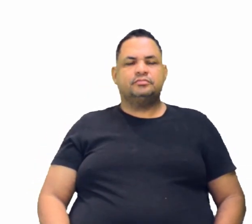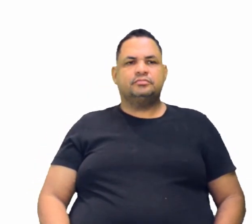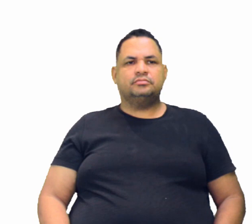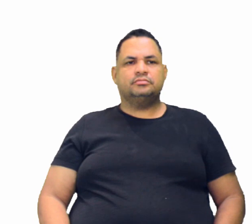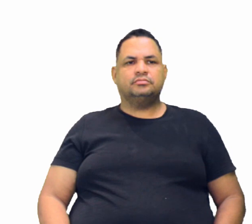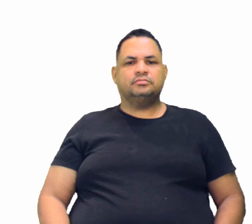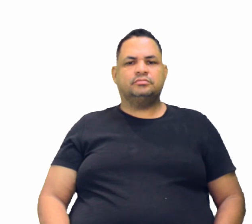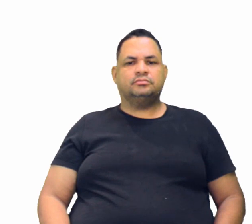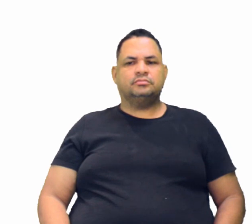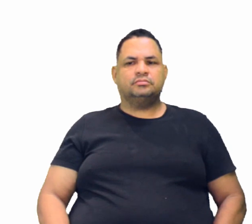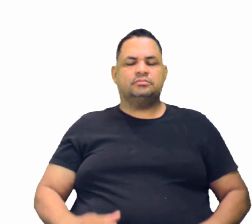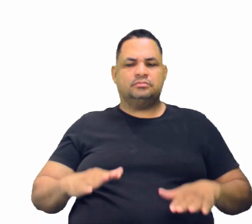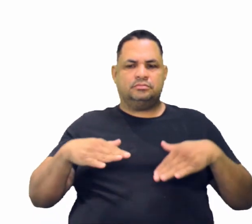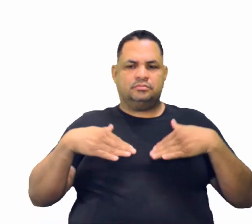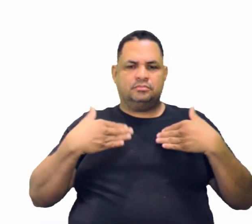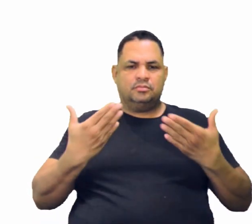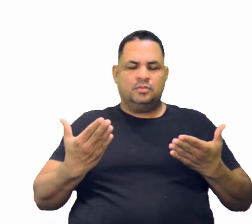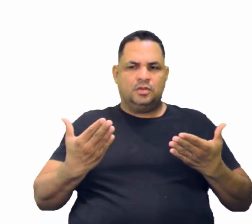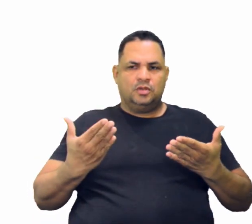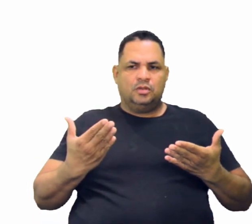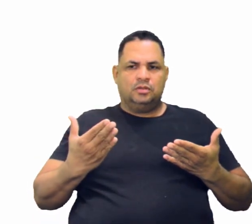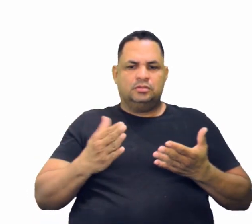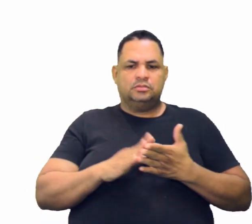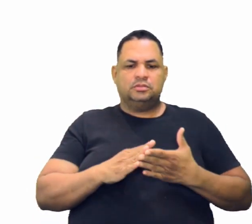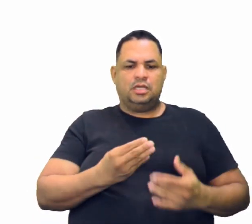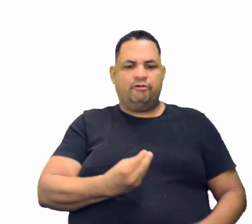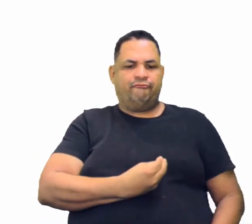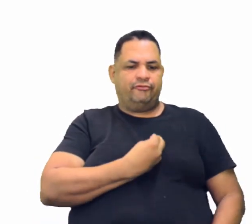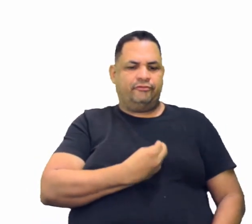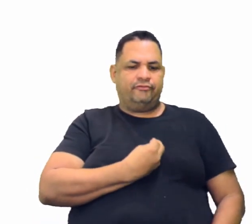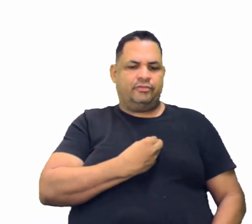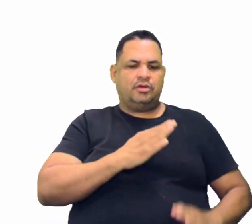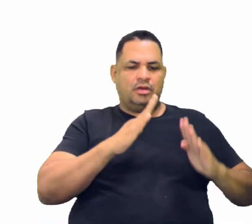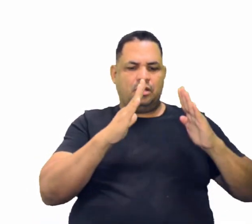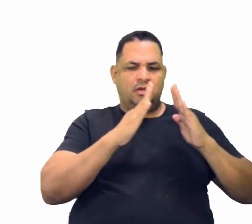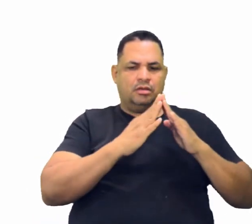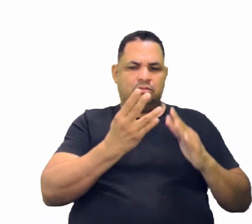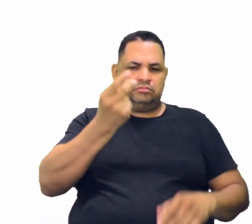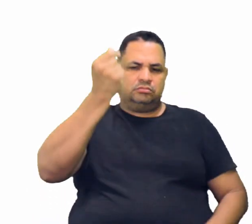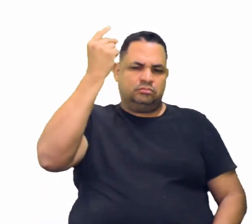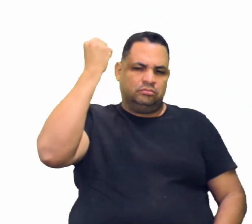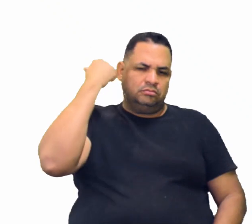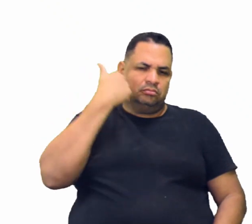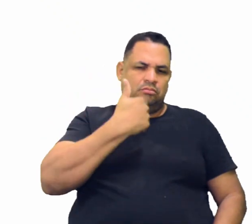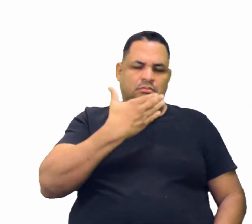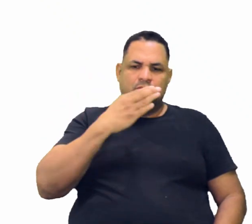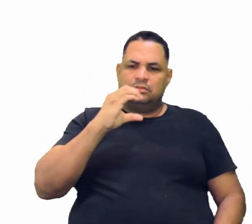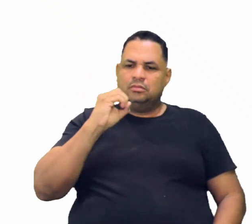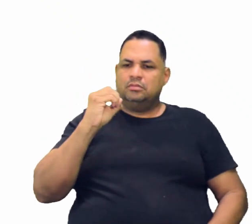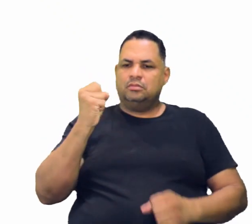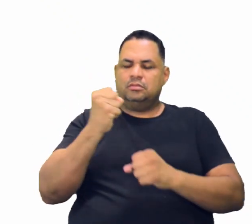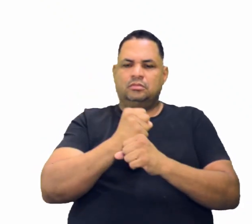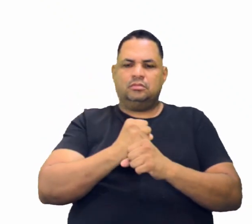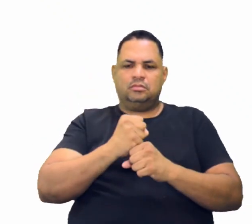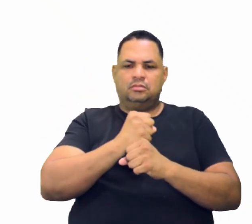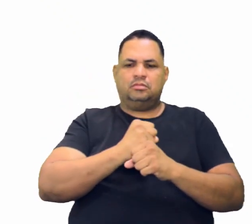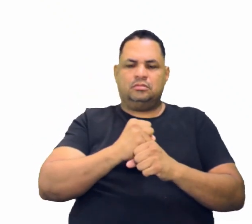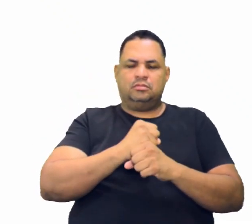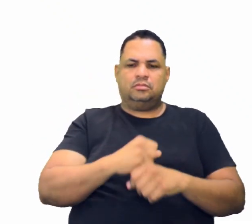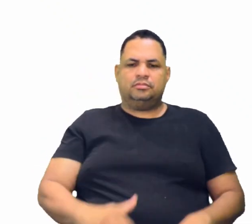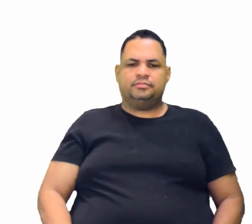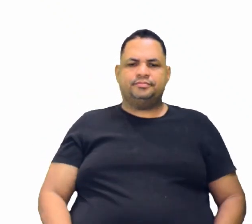Então, é quando, se você, ó, morava lá há 10 anos, ou